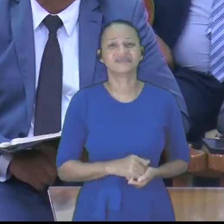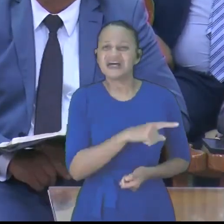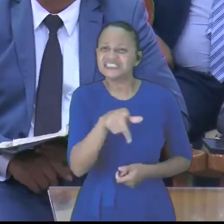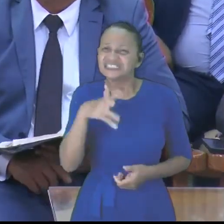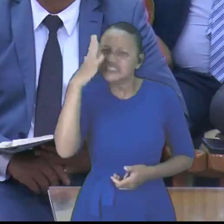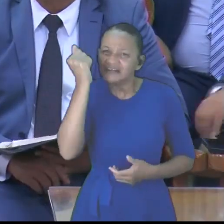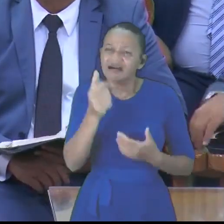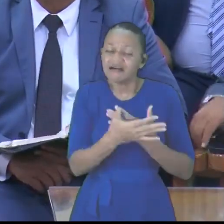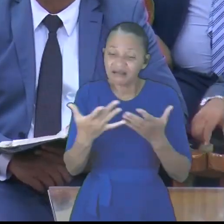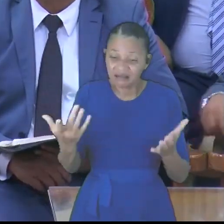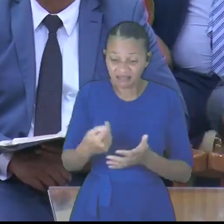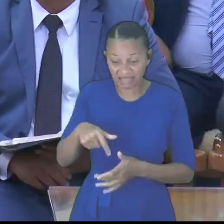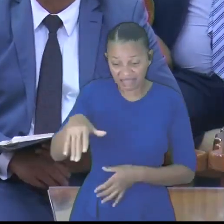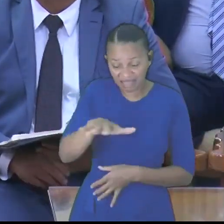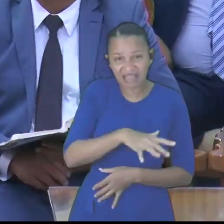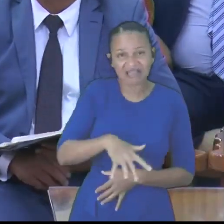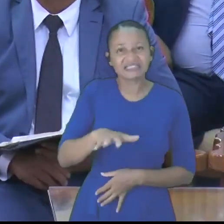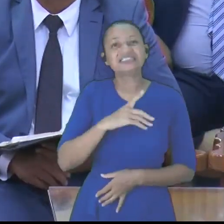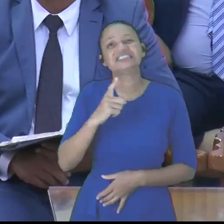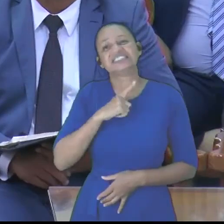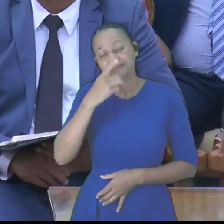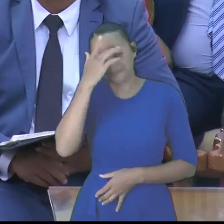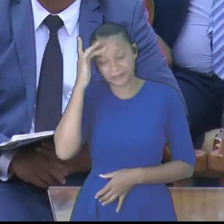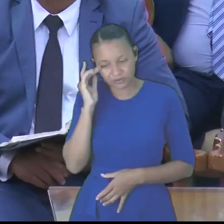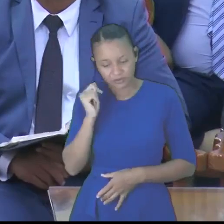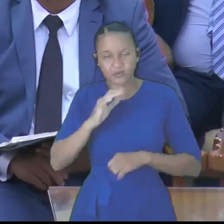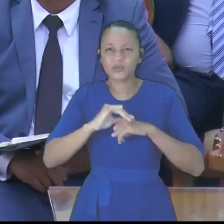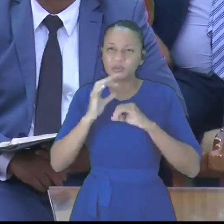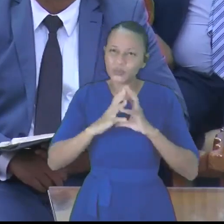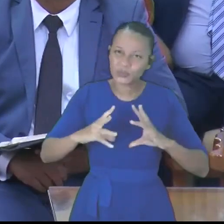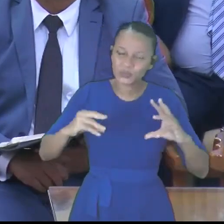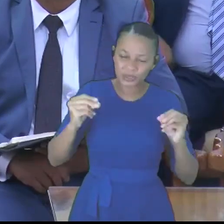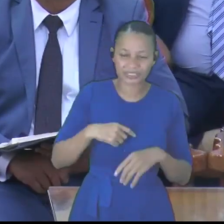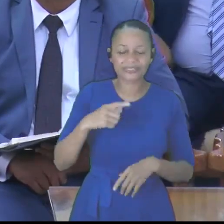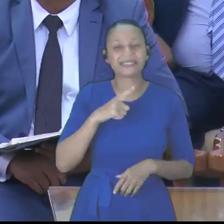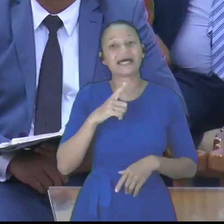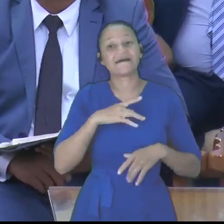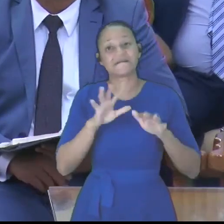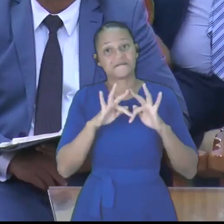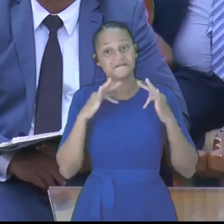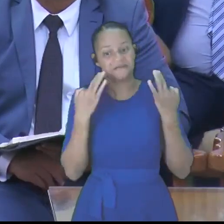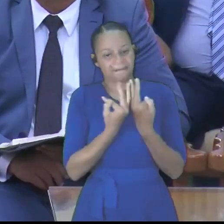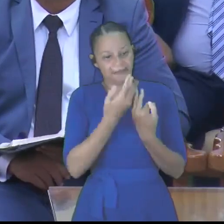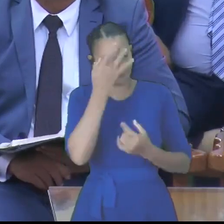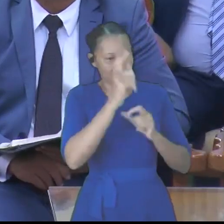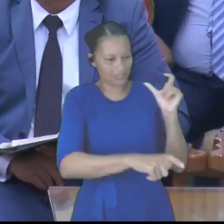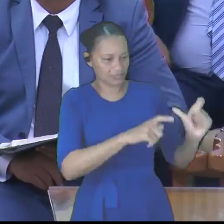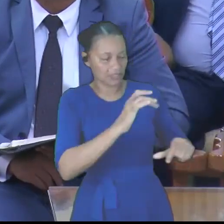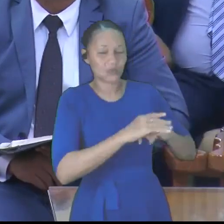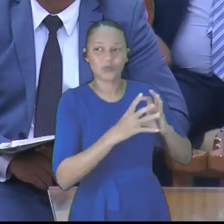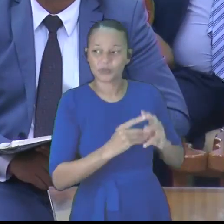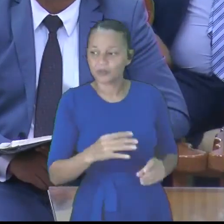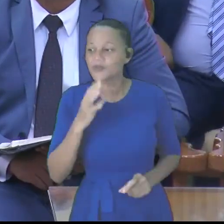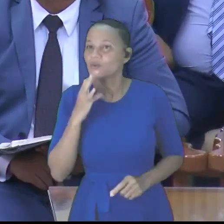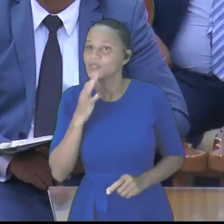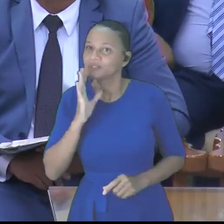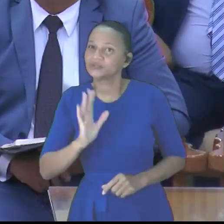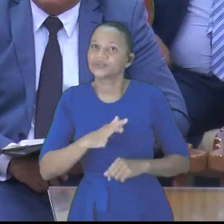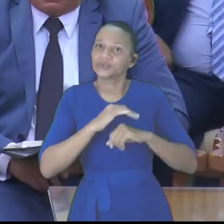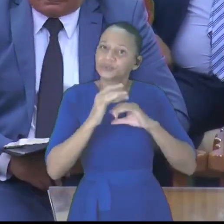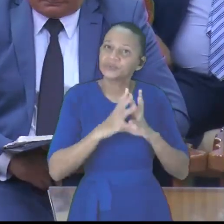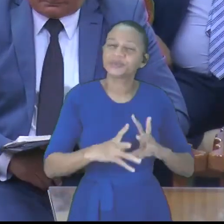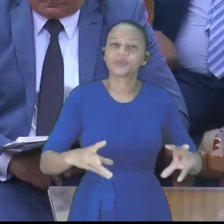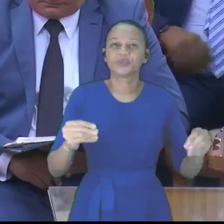Vocês sabem. Ali naquela meio tinha gente que foi curado, e tinha parente de gente que foi curado, e tinha conhecido de gente que foi